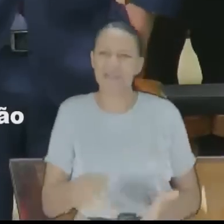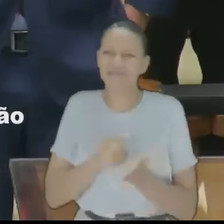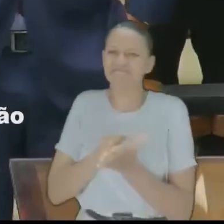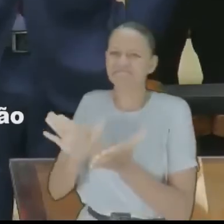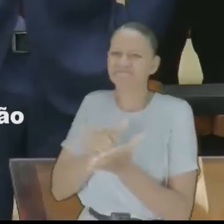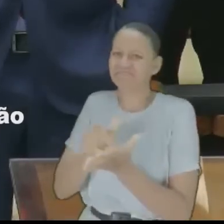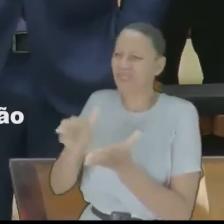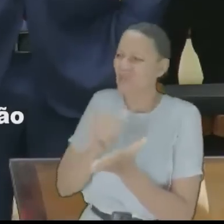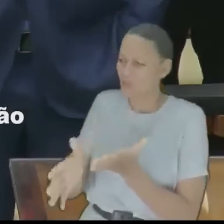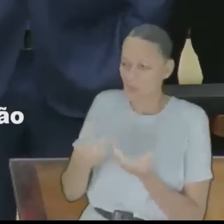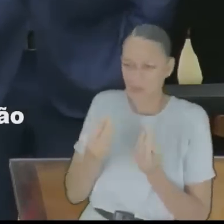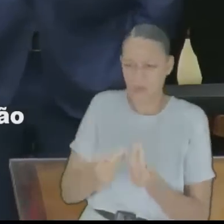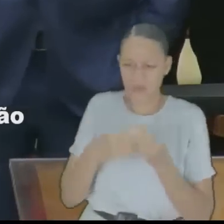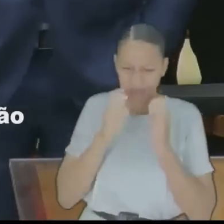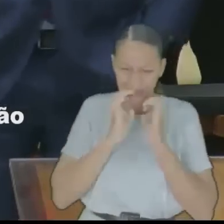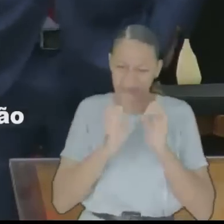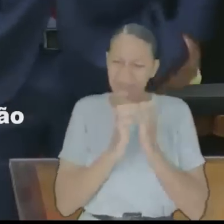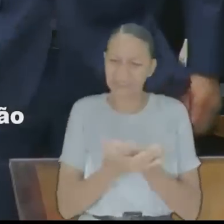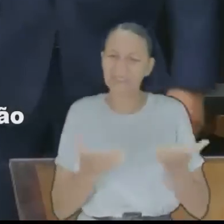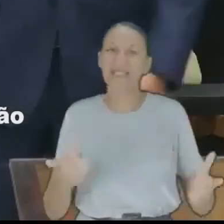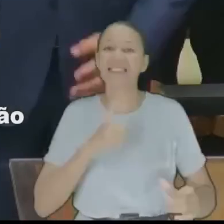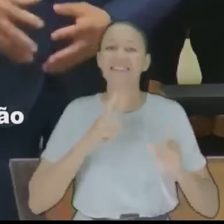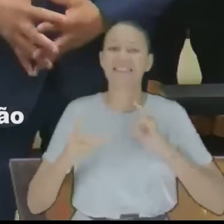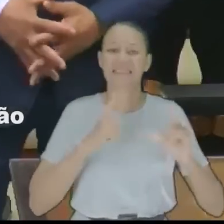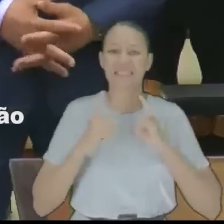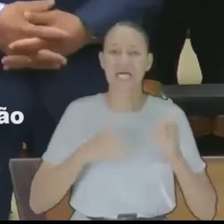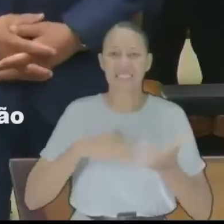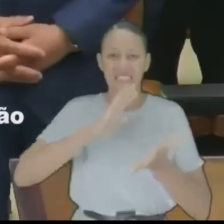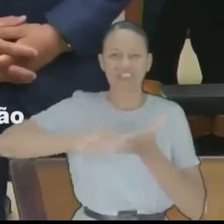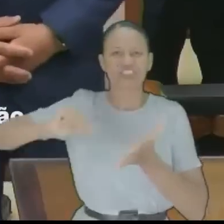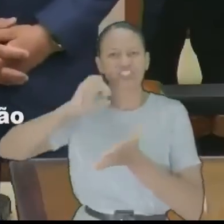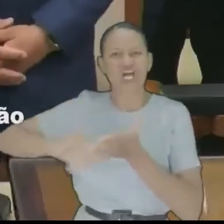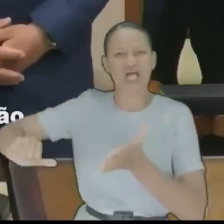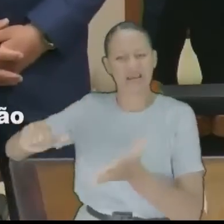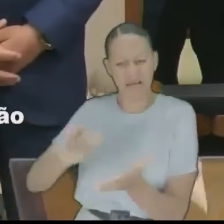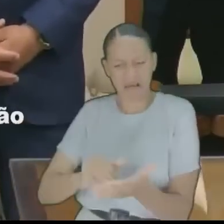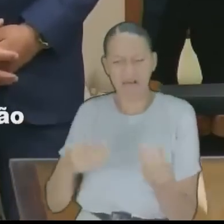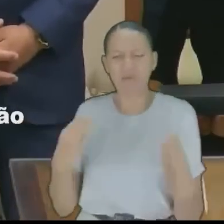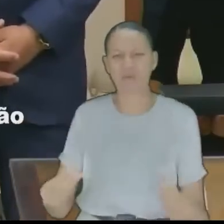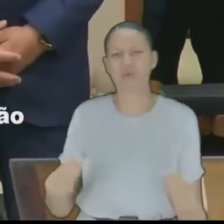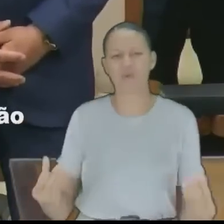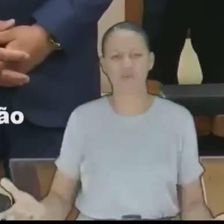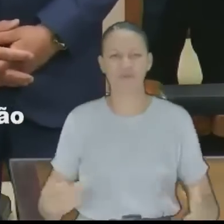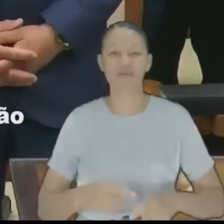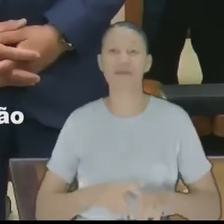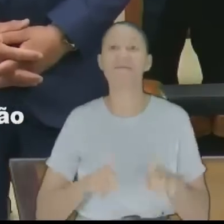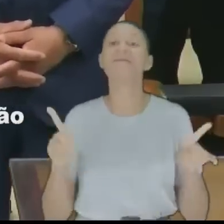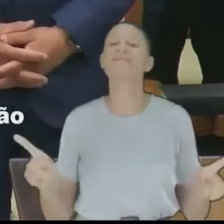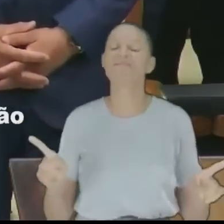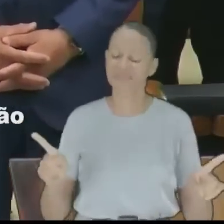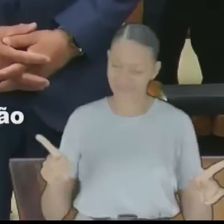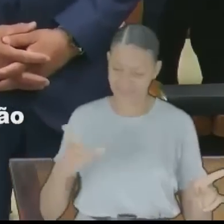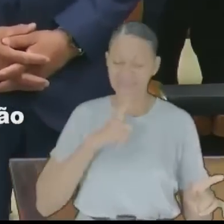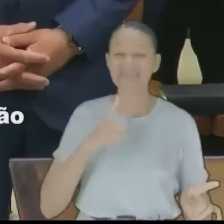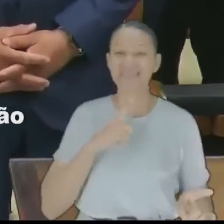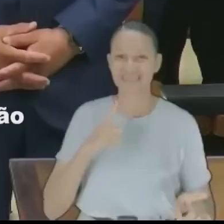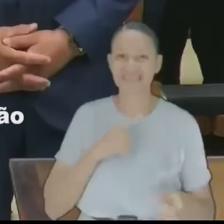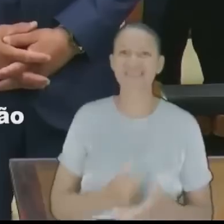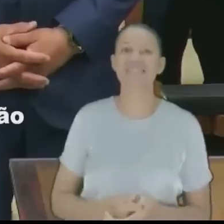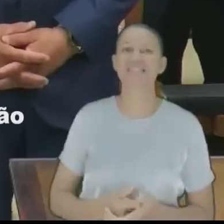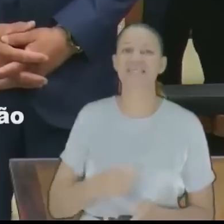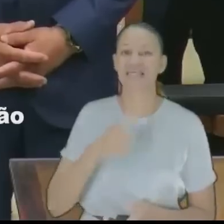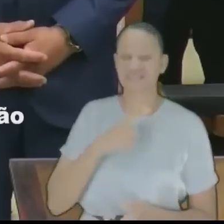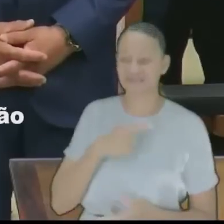expulso. O Evangelho hoje está sendo jogado fora. Mas estão traindo quem